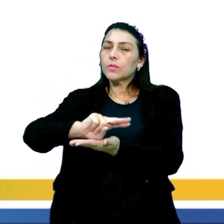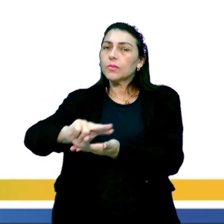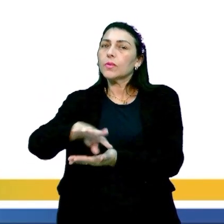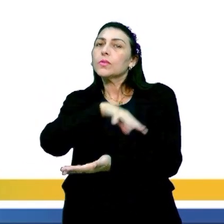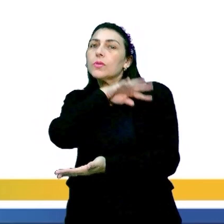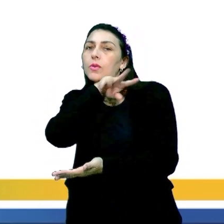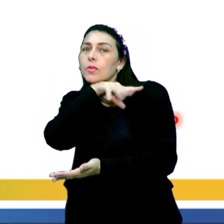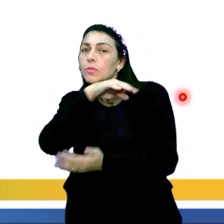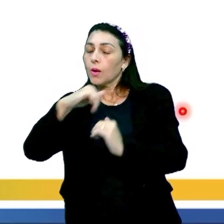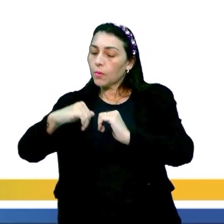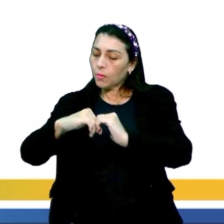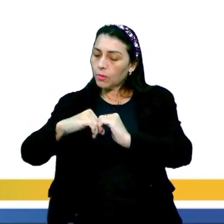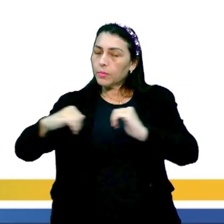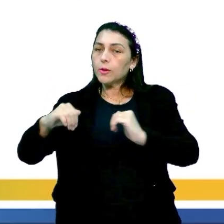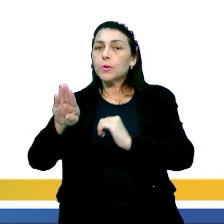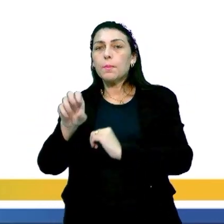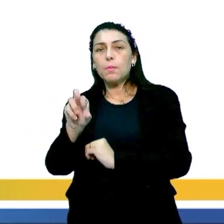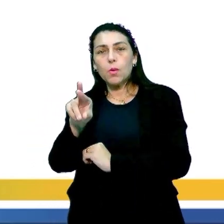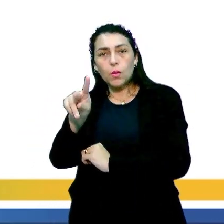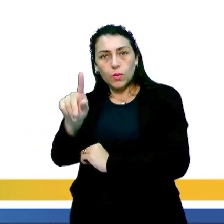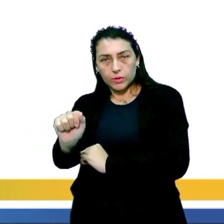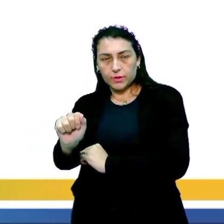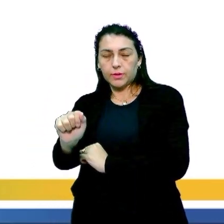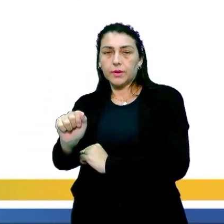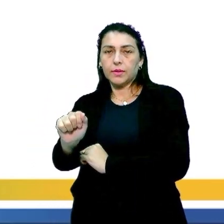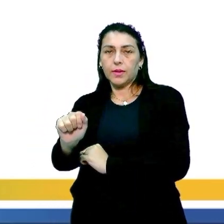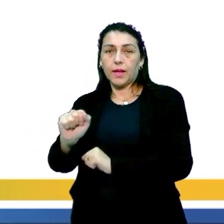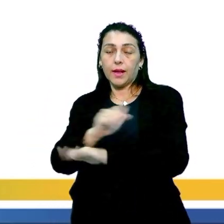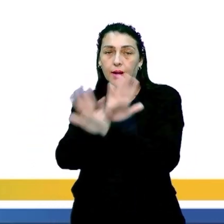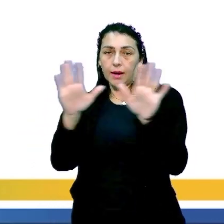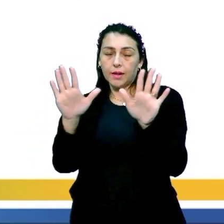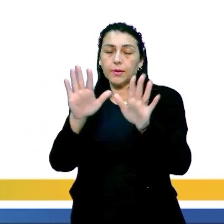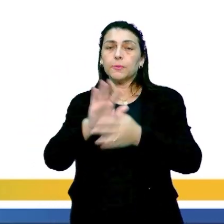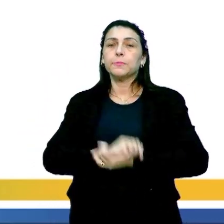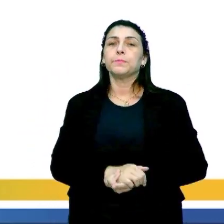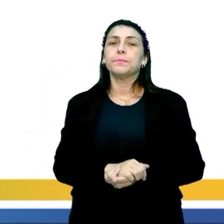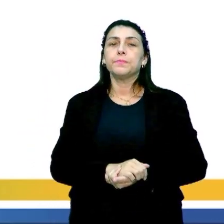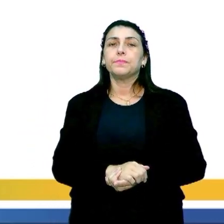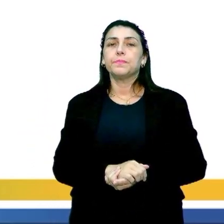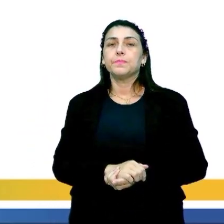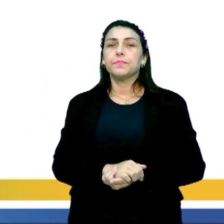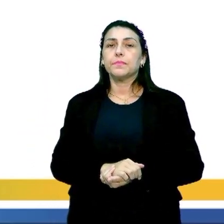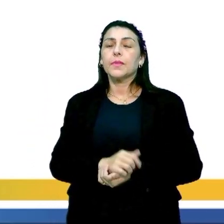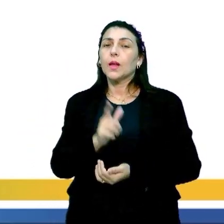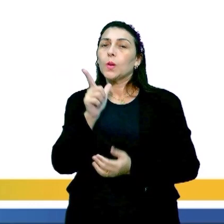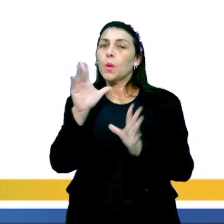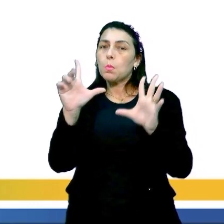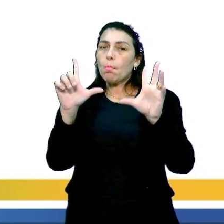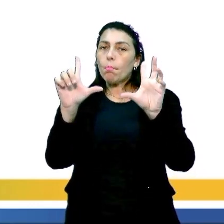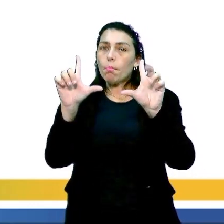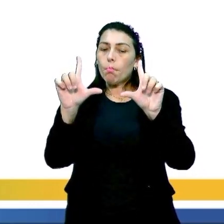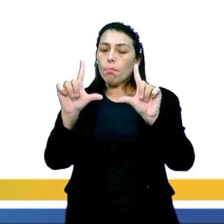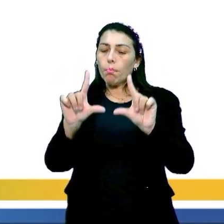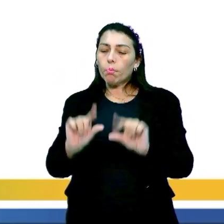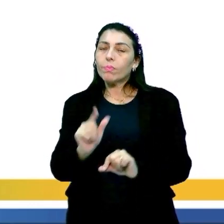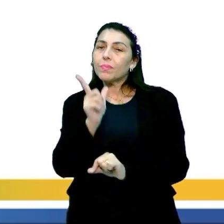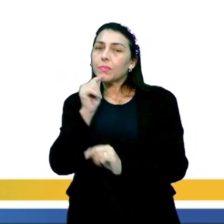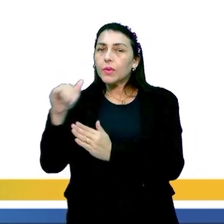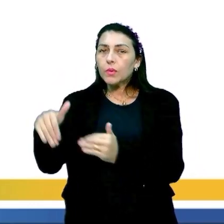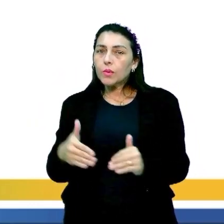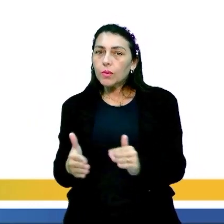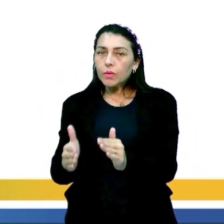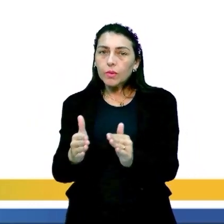Então, aumento do efeito de borda é mais evidente. Mas vamos lá. A seca nos rios próximos à região